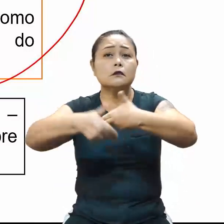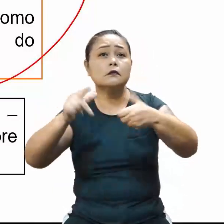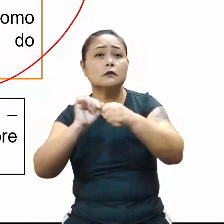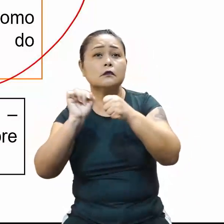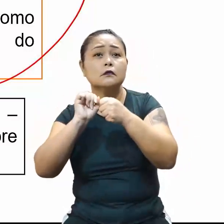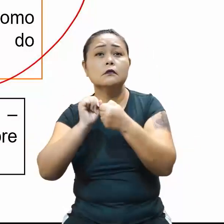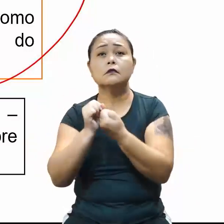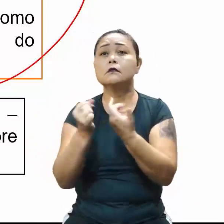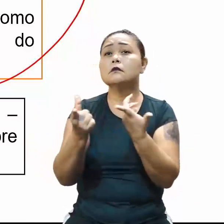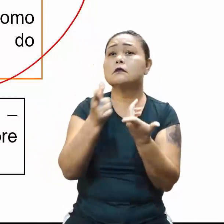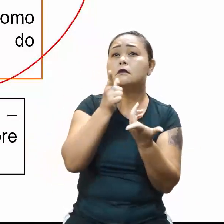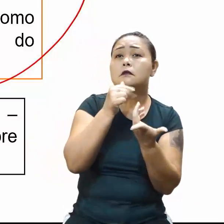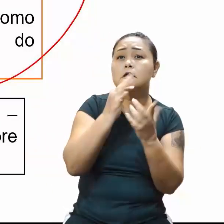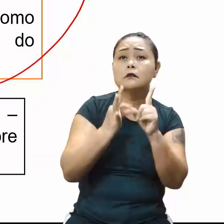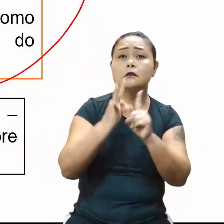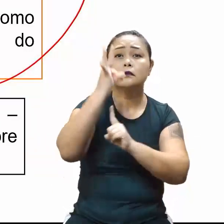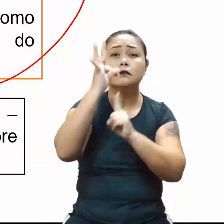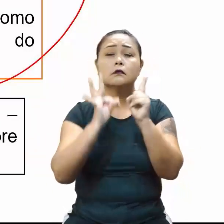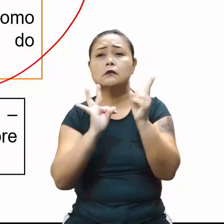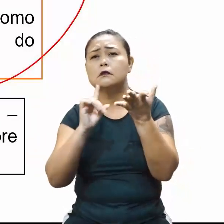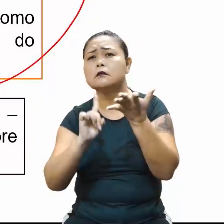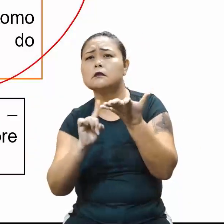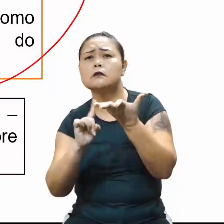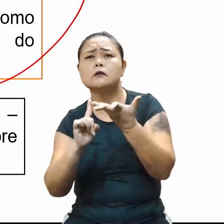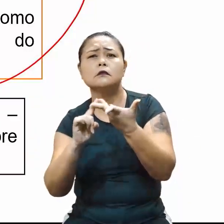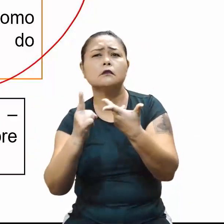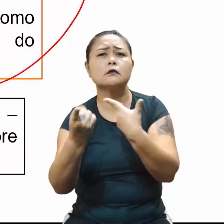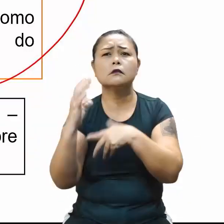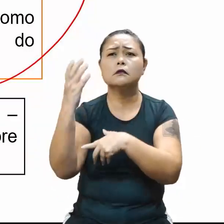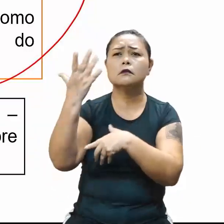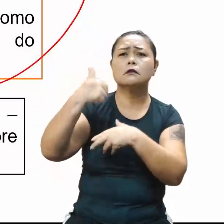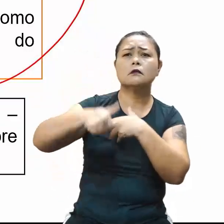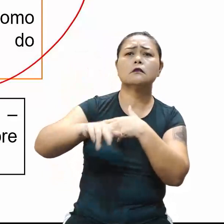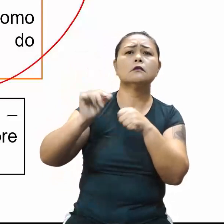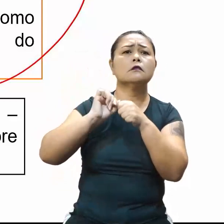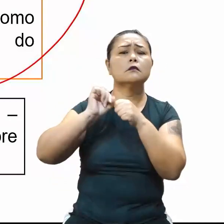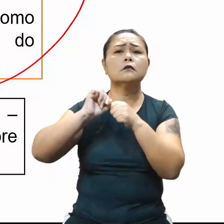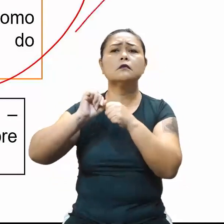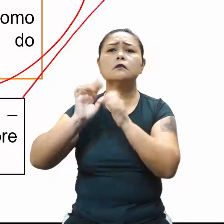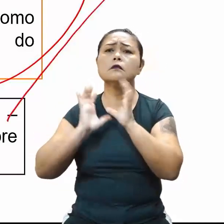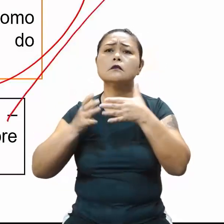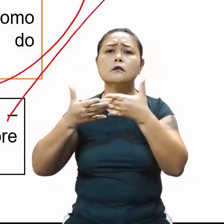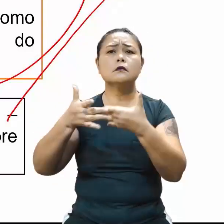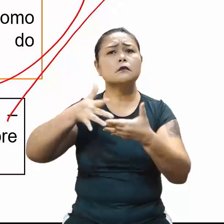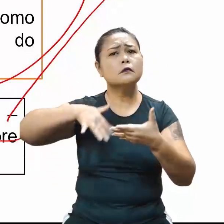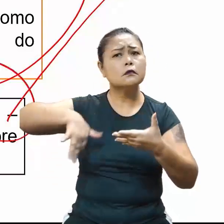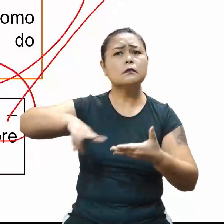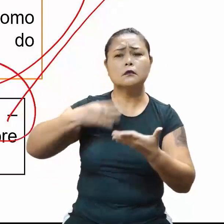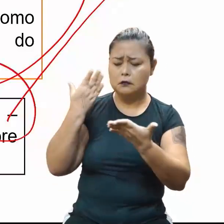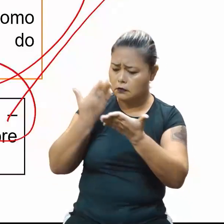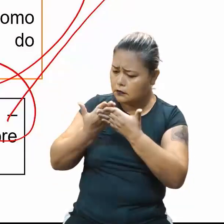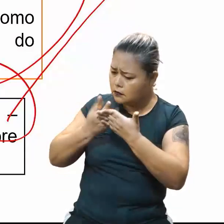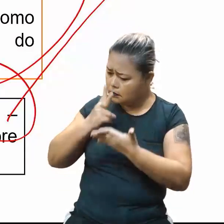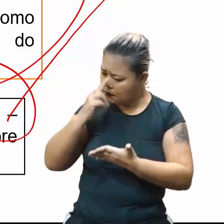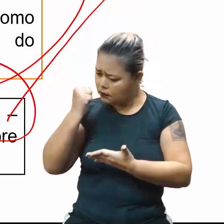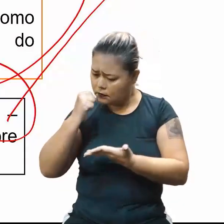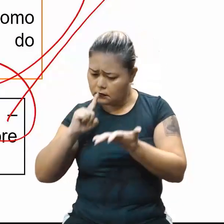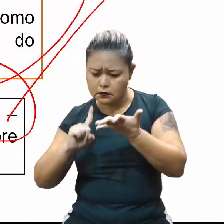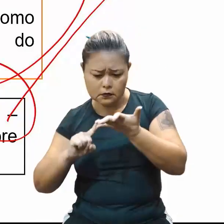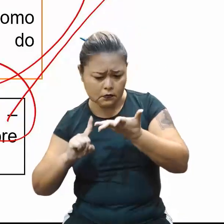geologia, águas termais, entre outras ciências naturais. Então a Comissão Rondon ela tem um estudo muito forte sobre isso